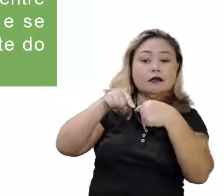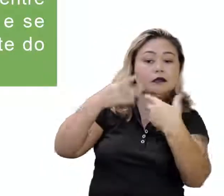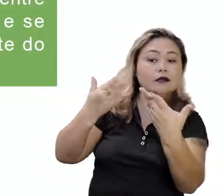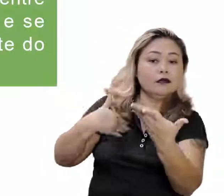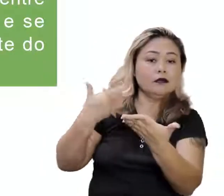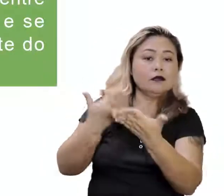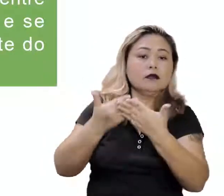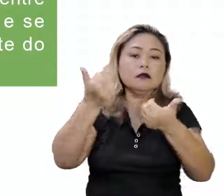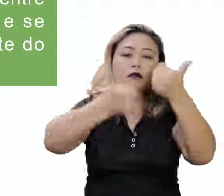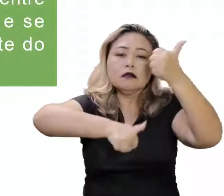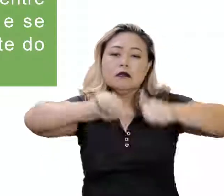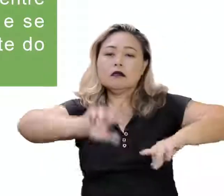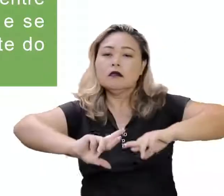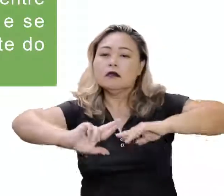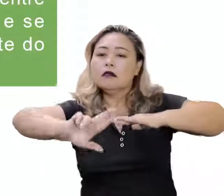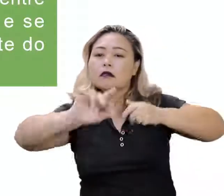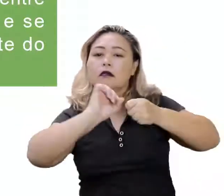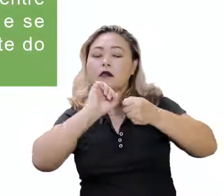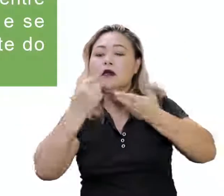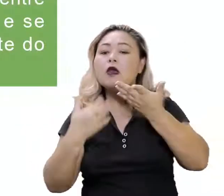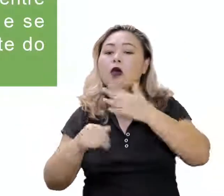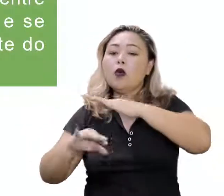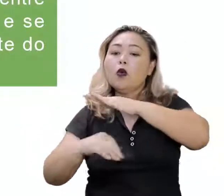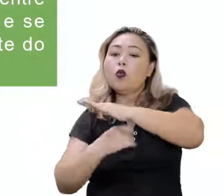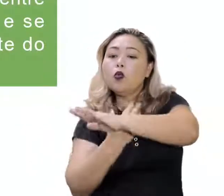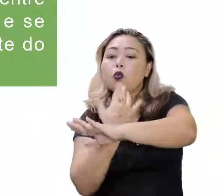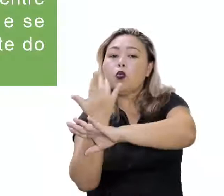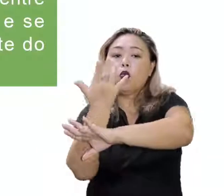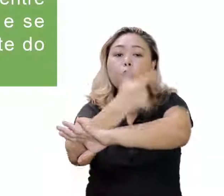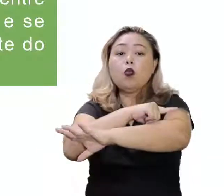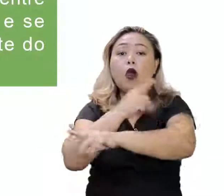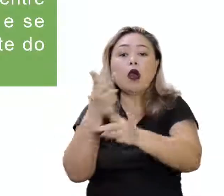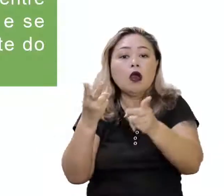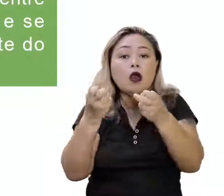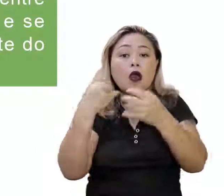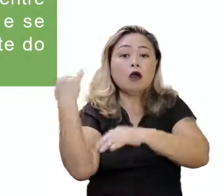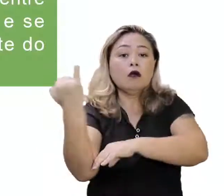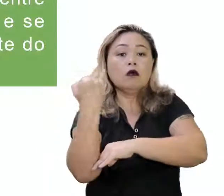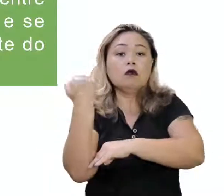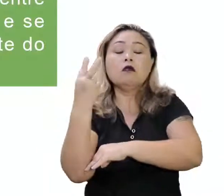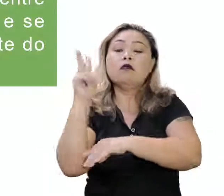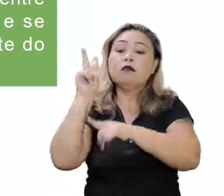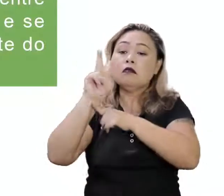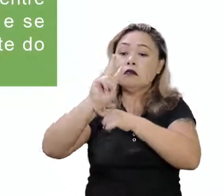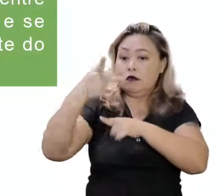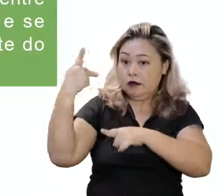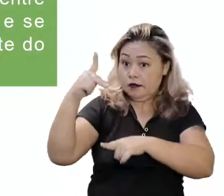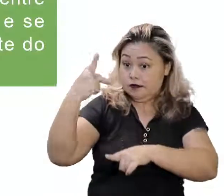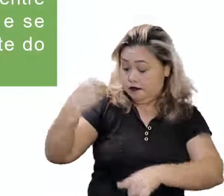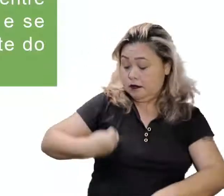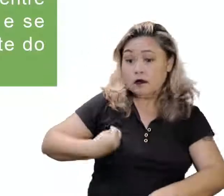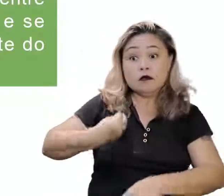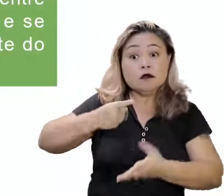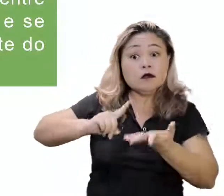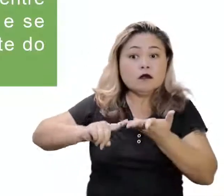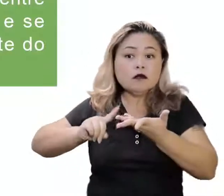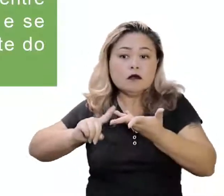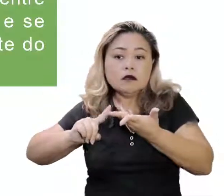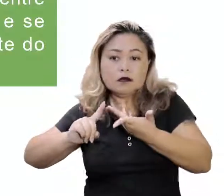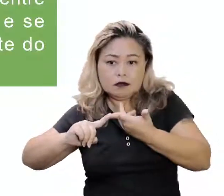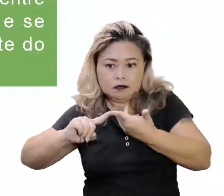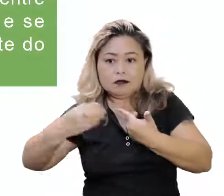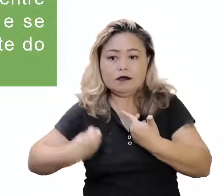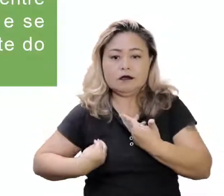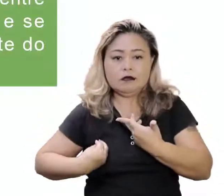aula: analisar e diferenciar os fatores ecológicos, identificar a sua importância para a manutenção da vida,